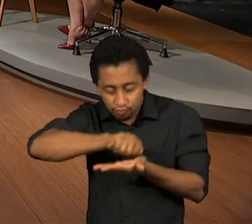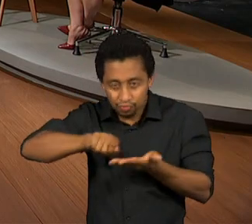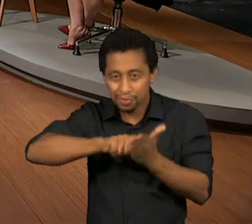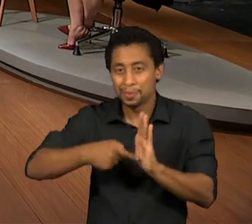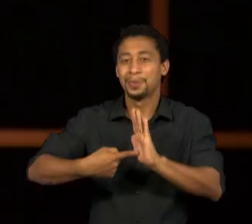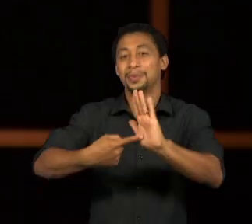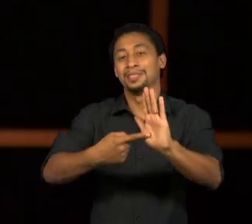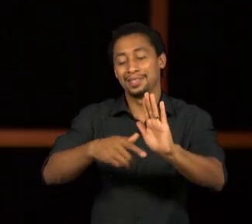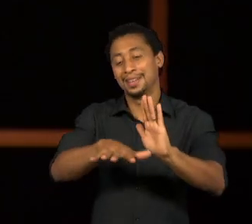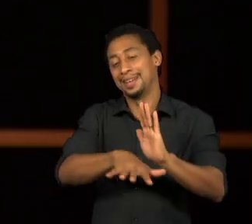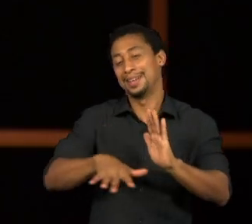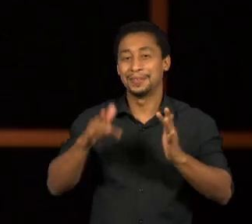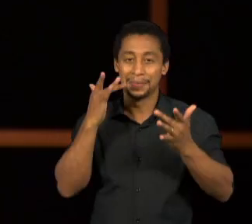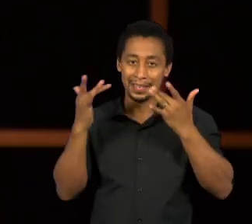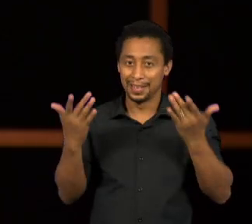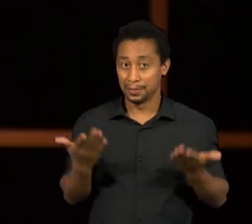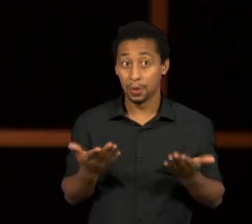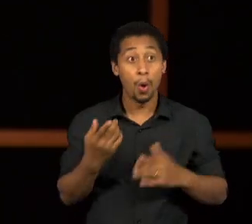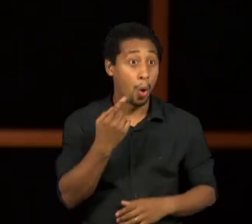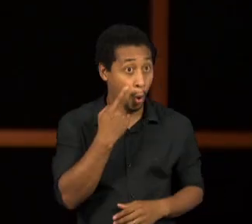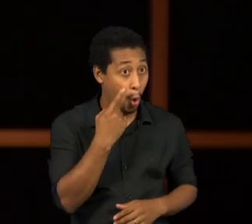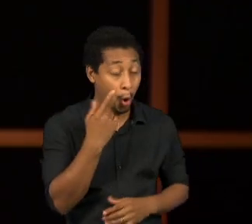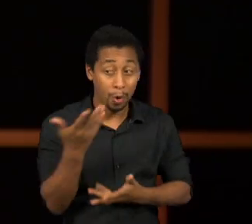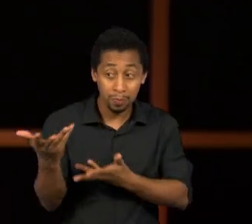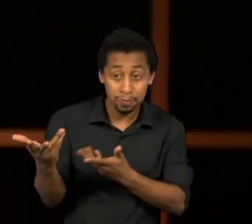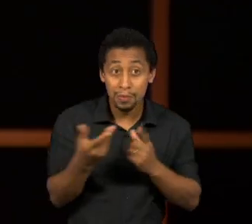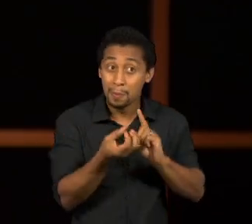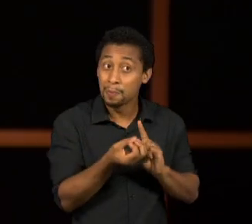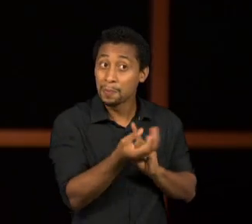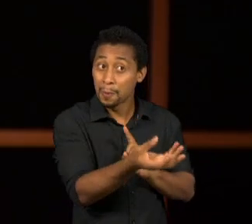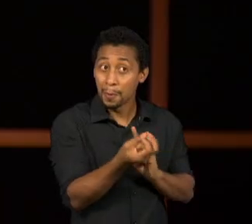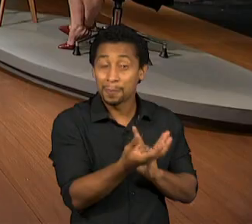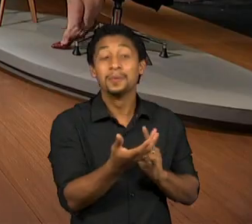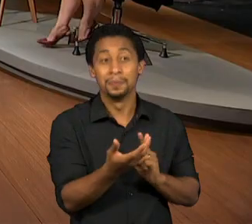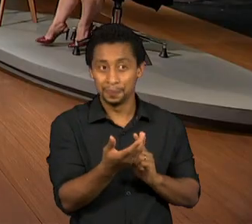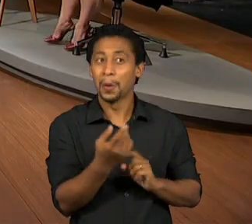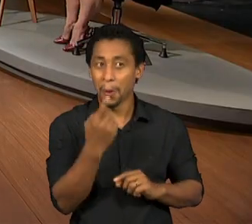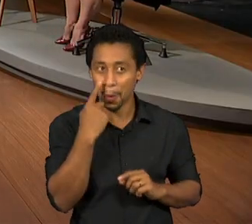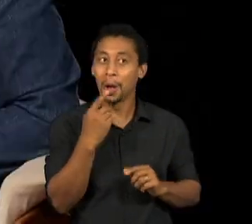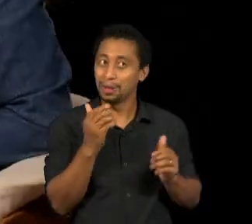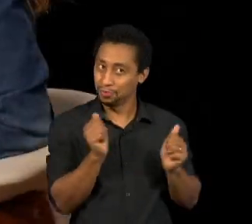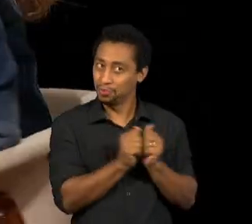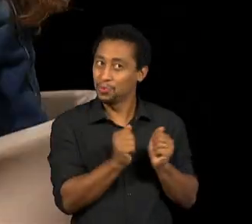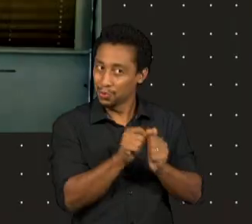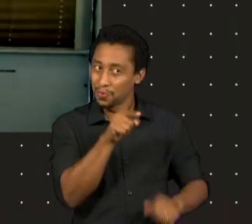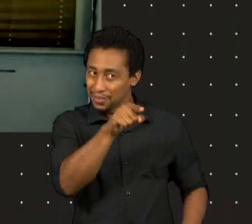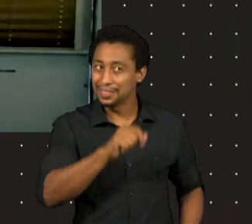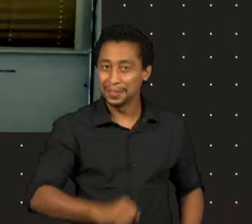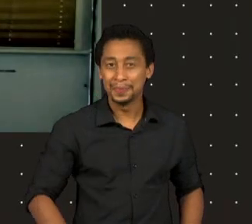Mais umas palavras para você, agora de uma pessoa que esteve aí com você em muitos momentos. Vamos ver?